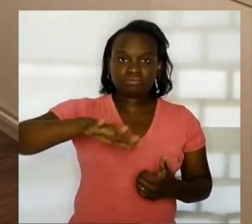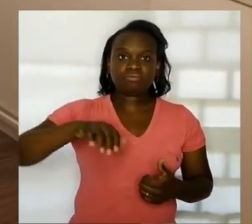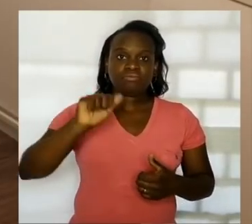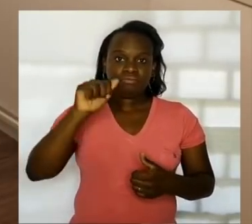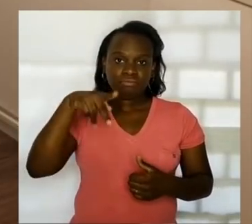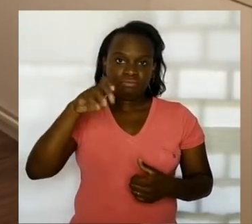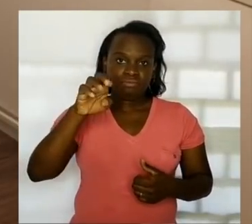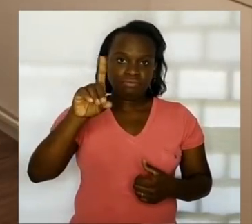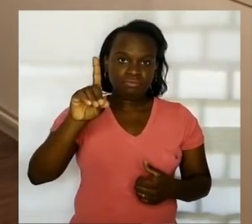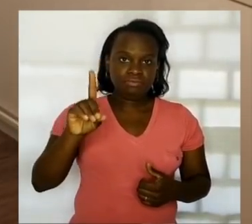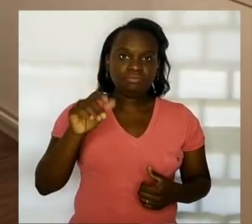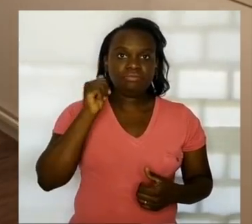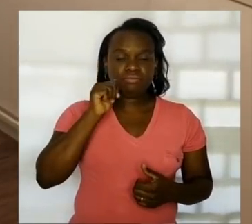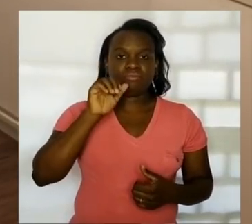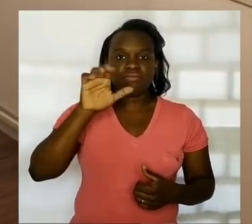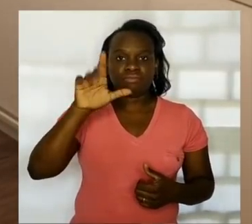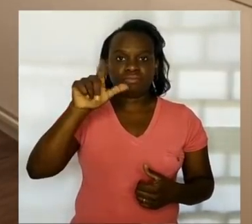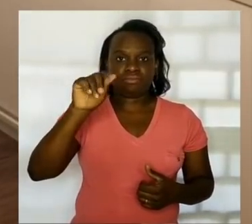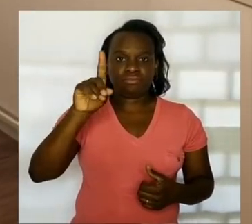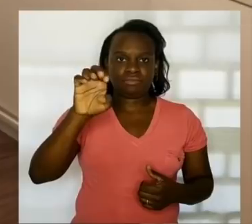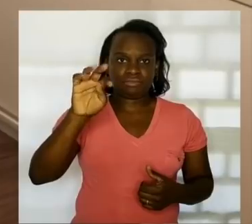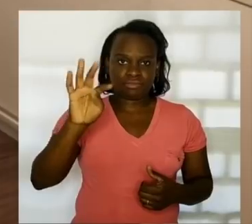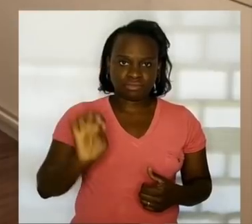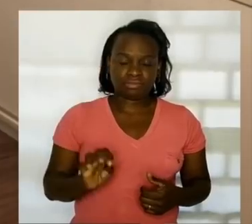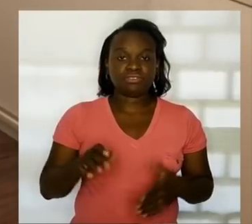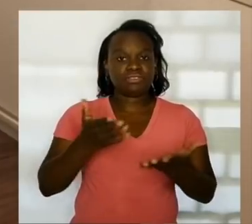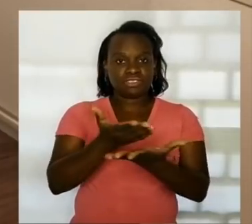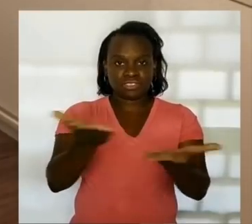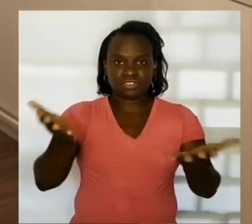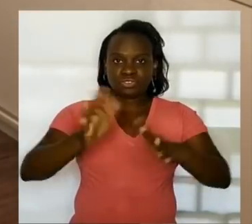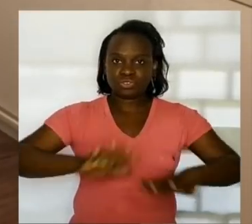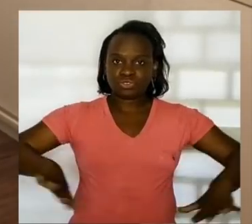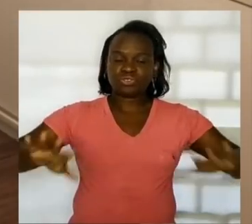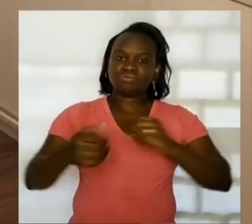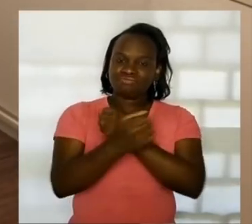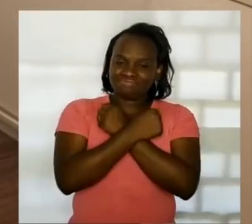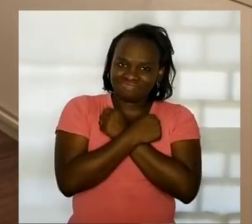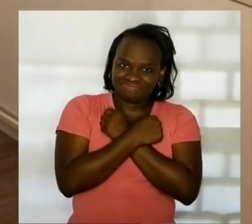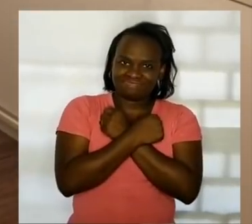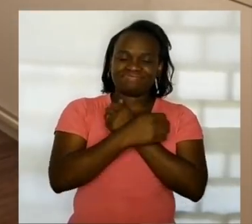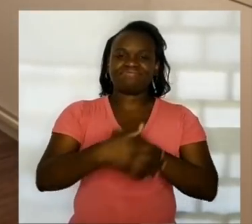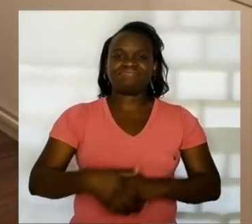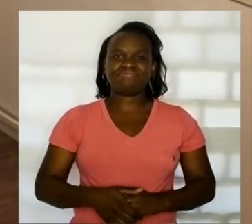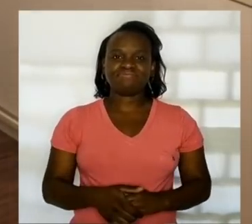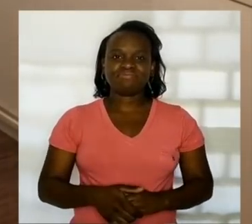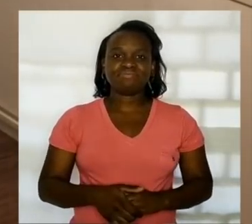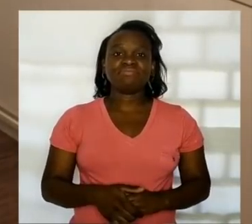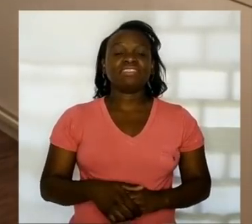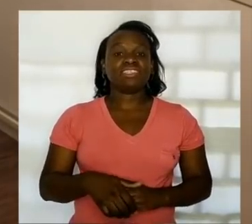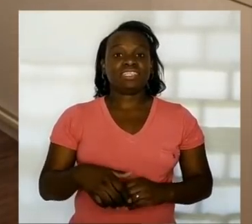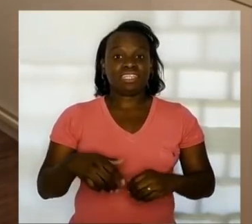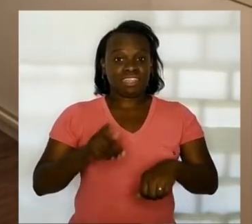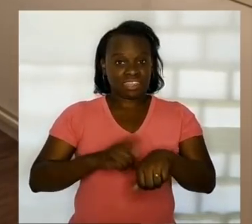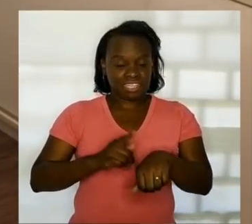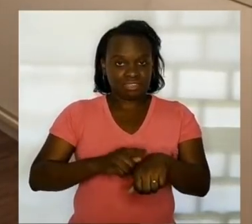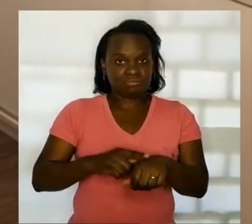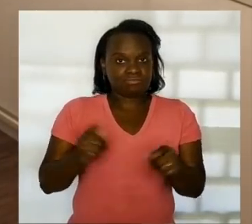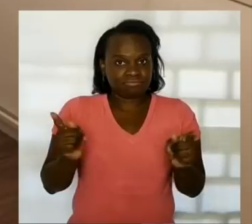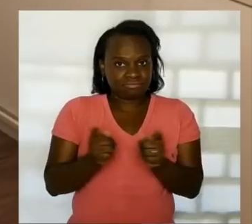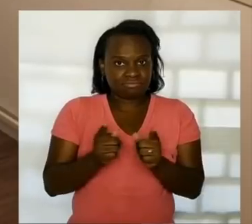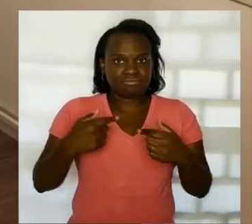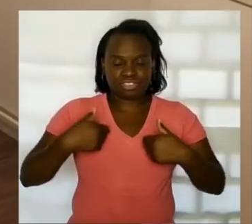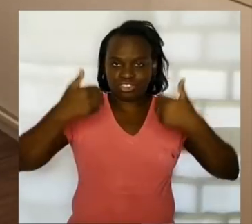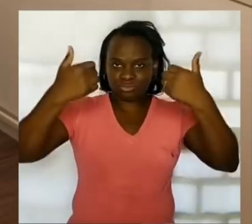sudeste da Amped, Valdete. E para vocês todos, um grande abraço. Neste tempo pequeno